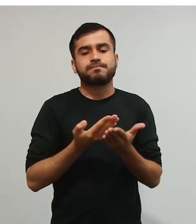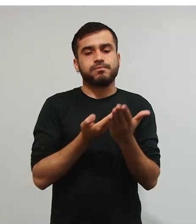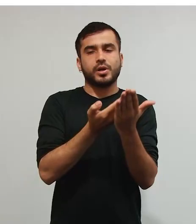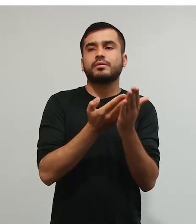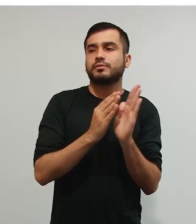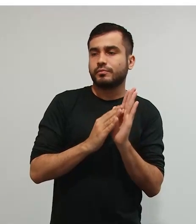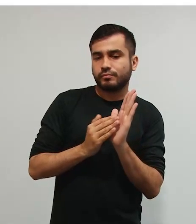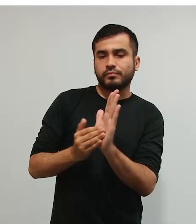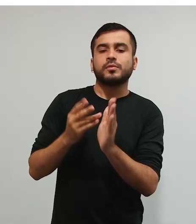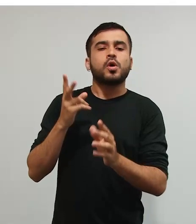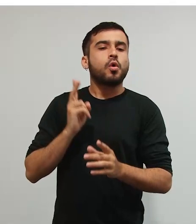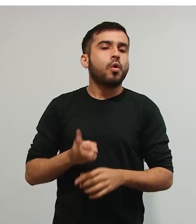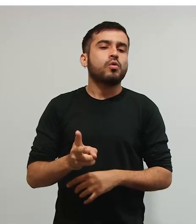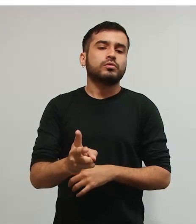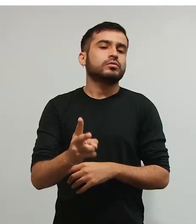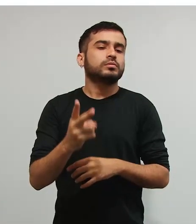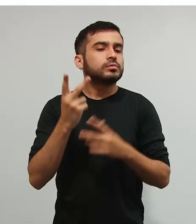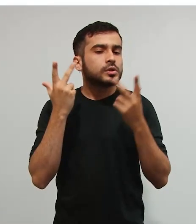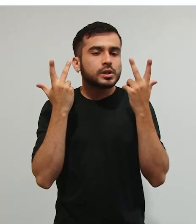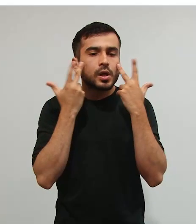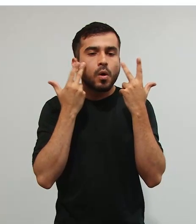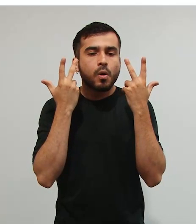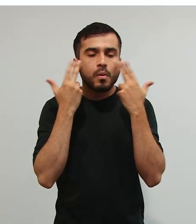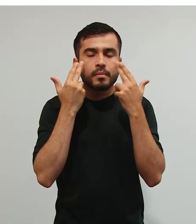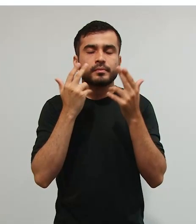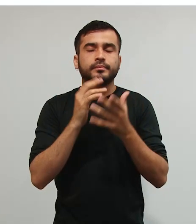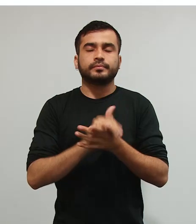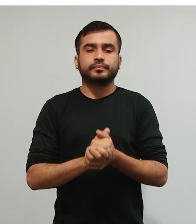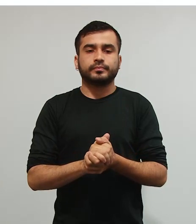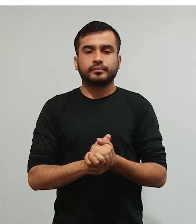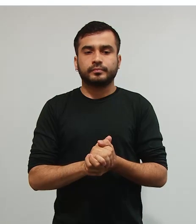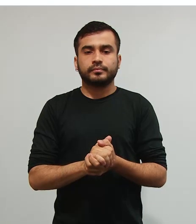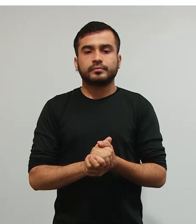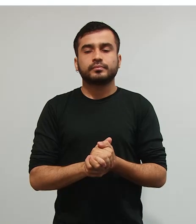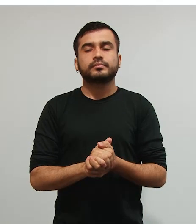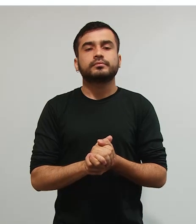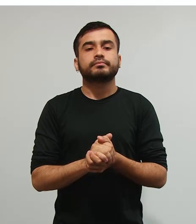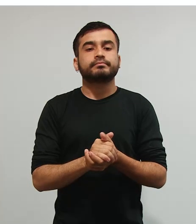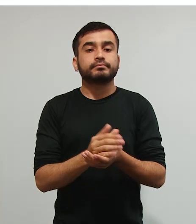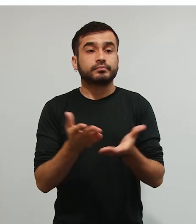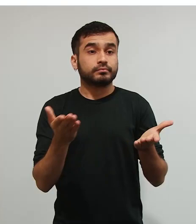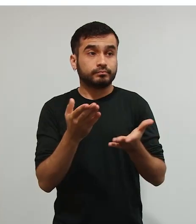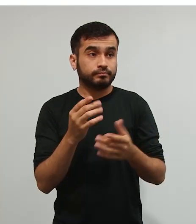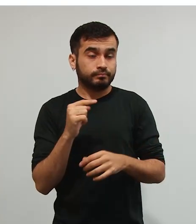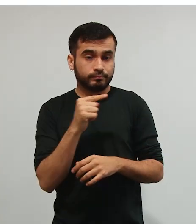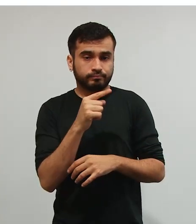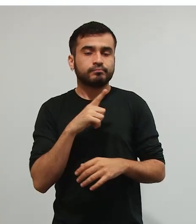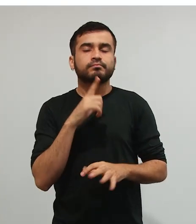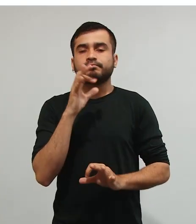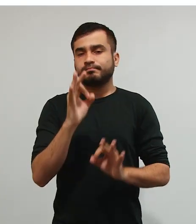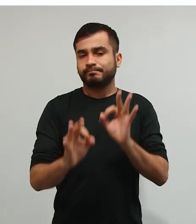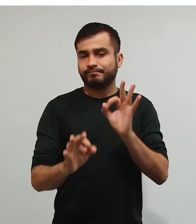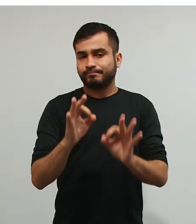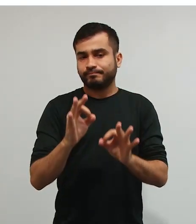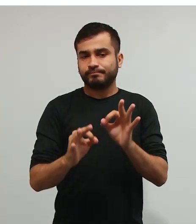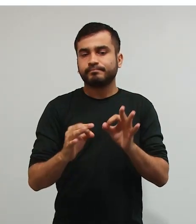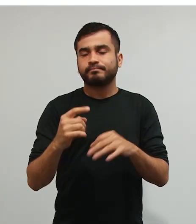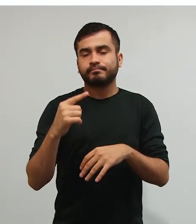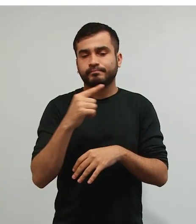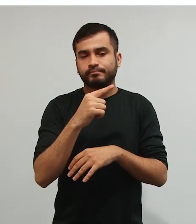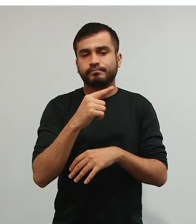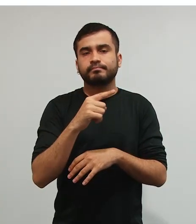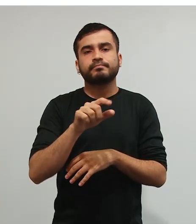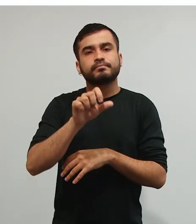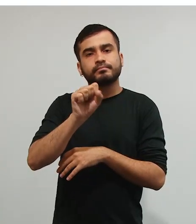desarquivados para prosseguir com a execução. Tá bom, pessoal? Aqui eu até trouxe um julgado